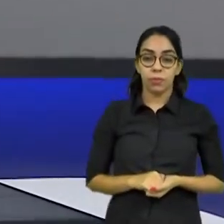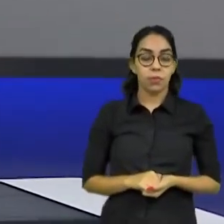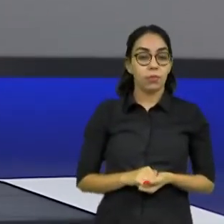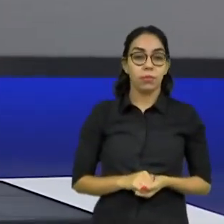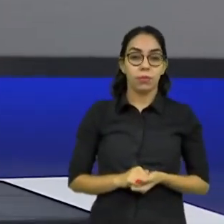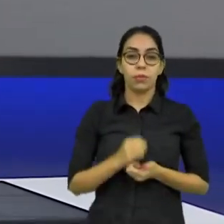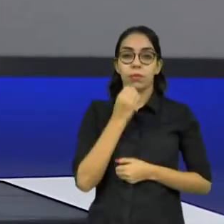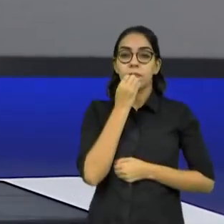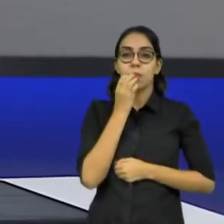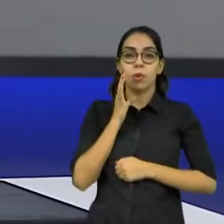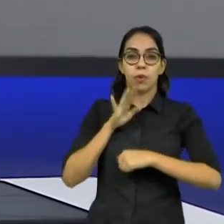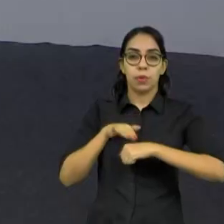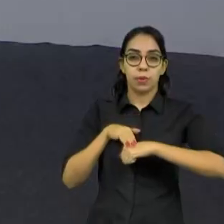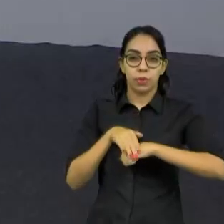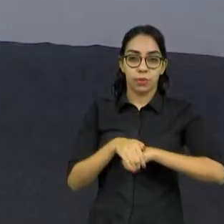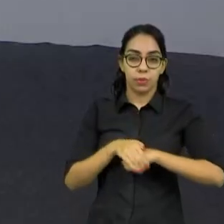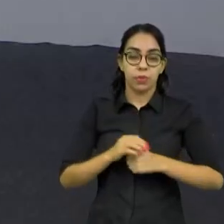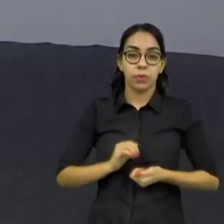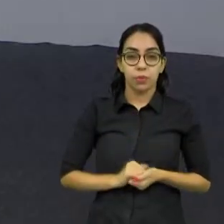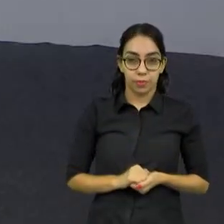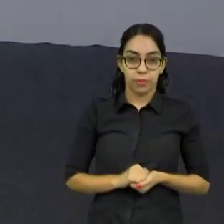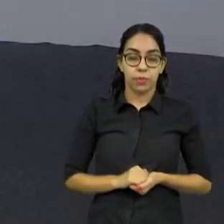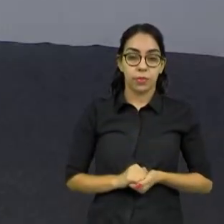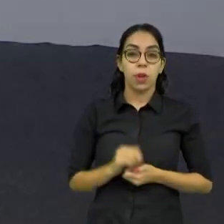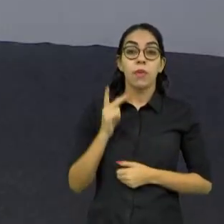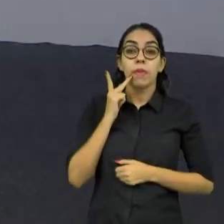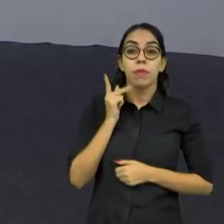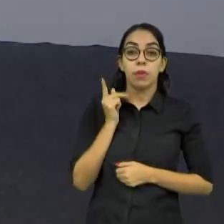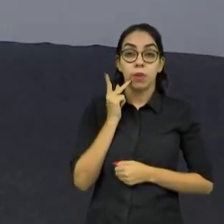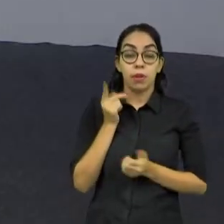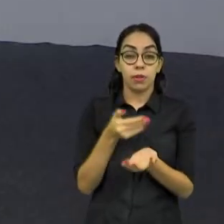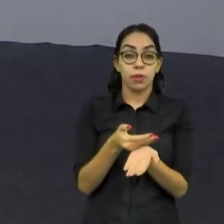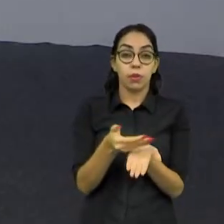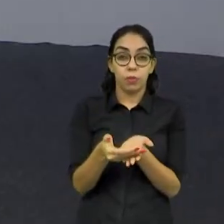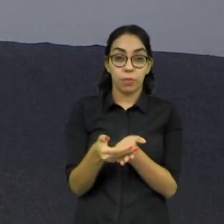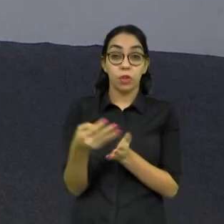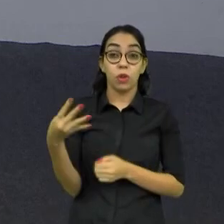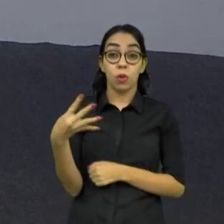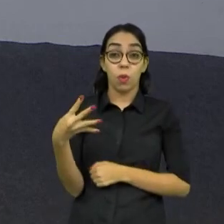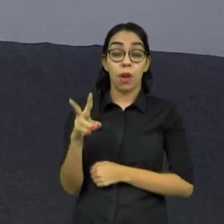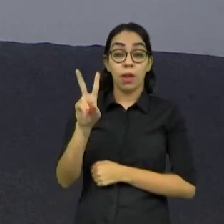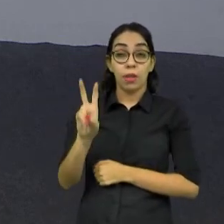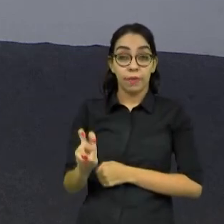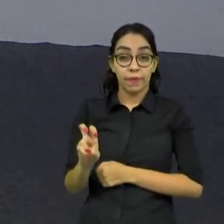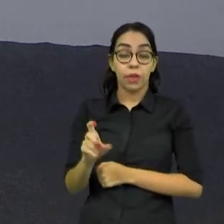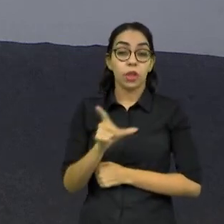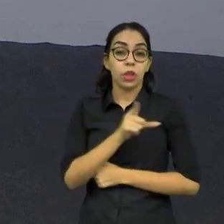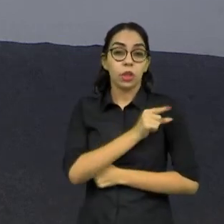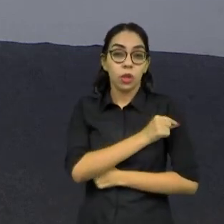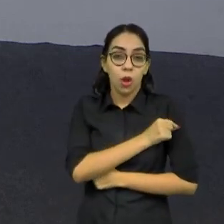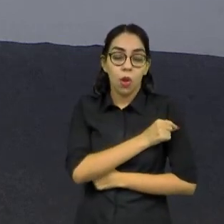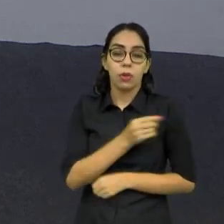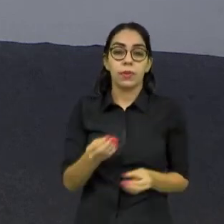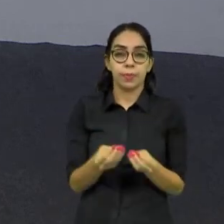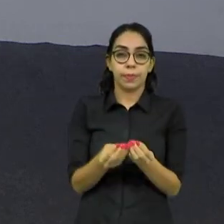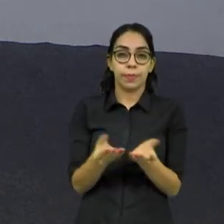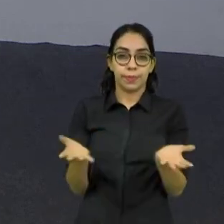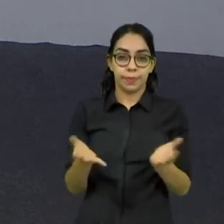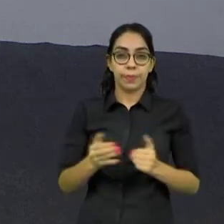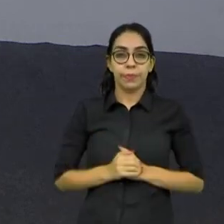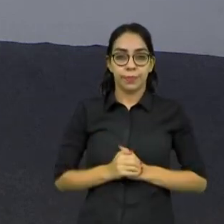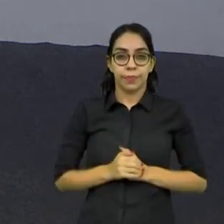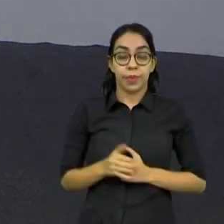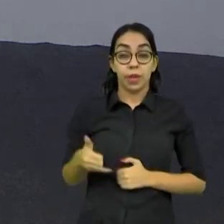Boa noite. Começa em Fortaleza a vacinação da quarta dose contra a Covid-19 em pessoas com mais